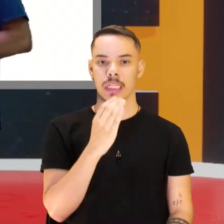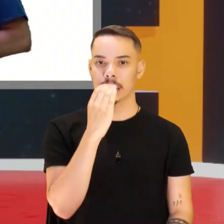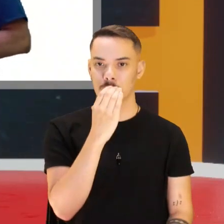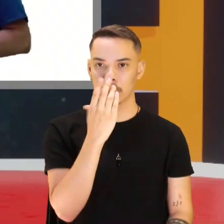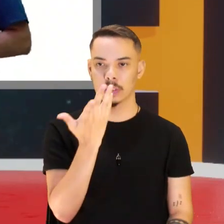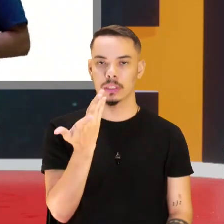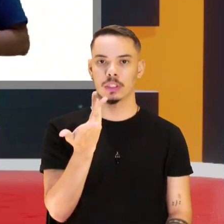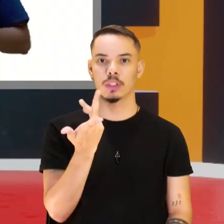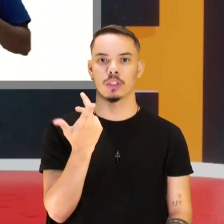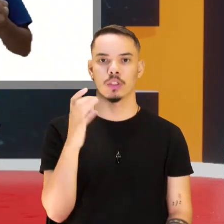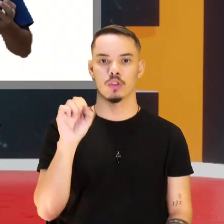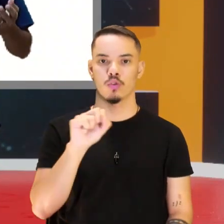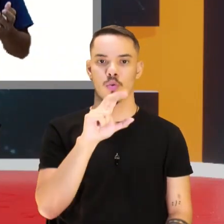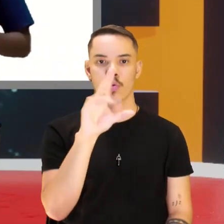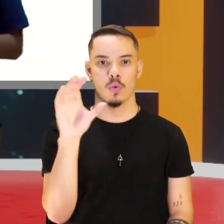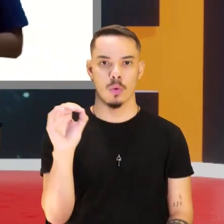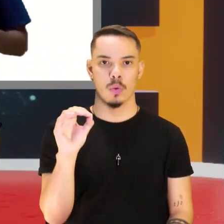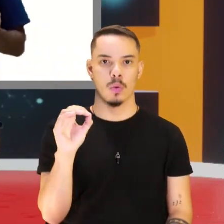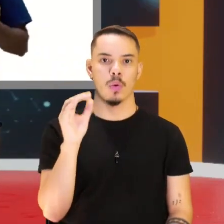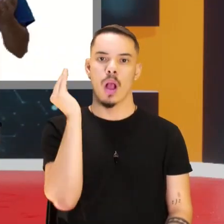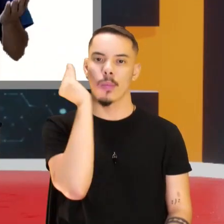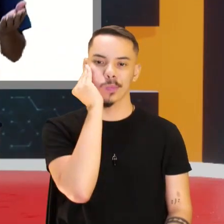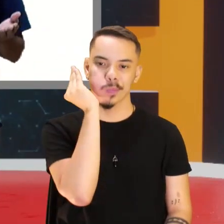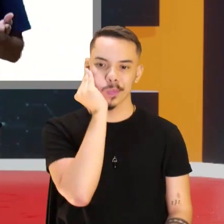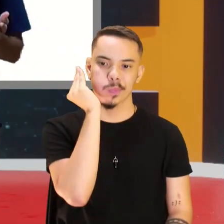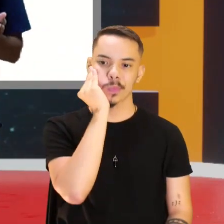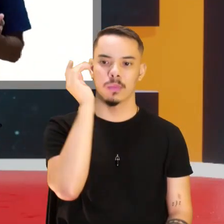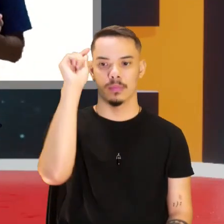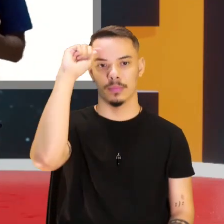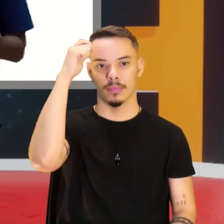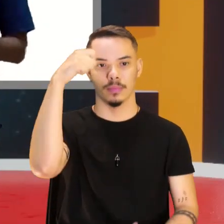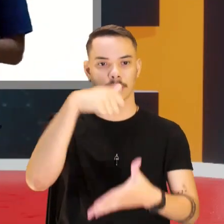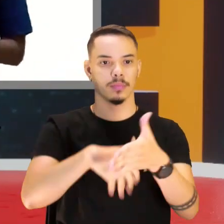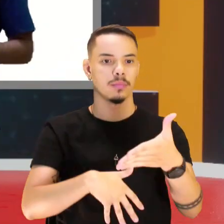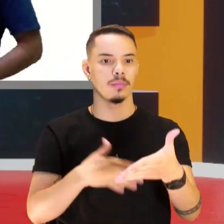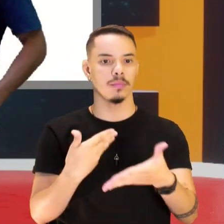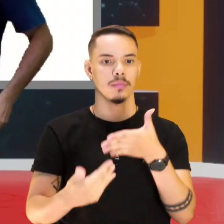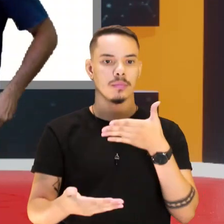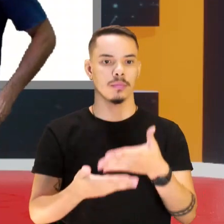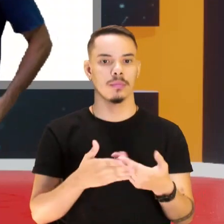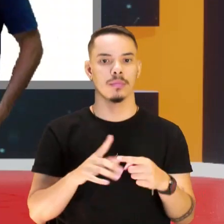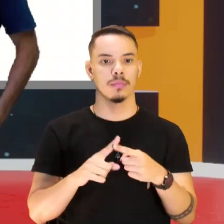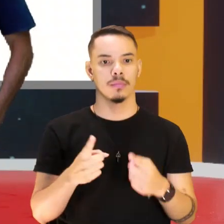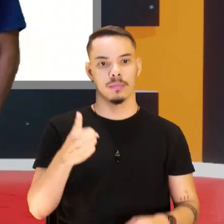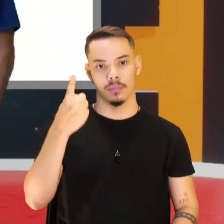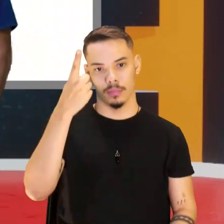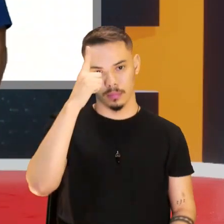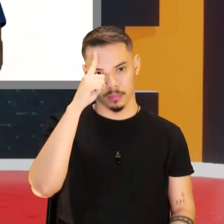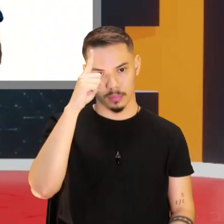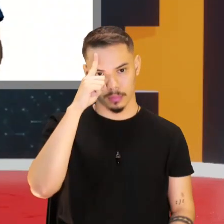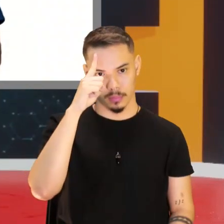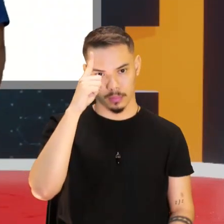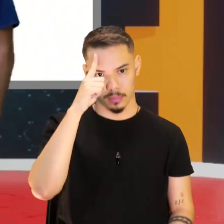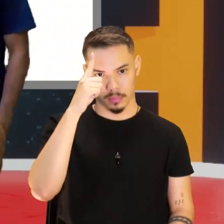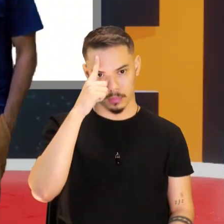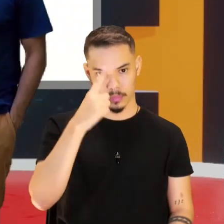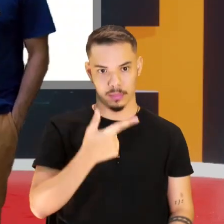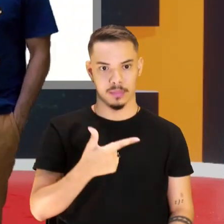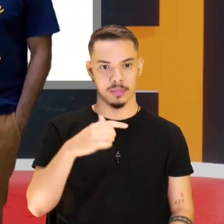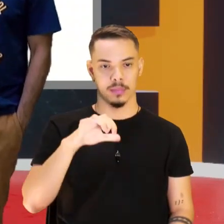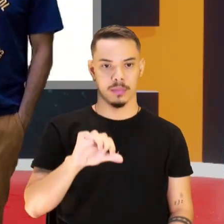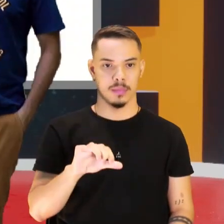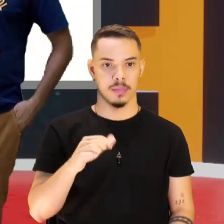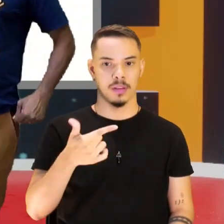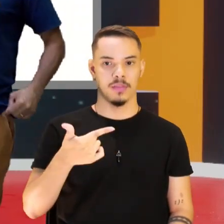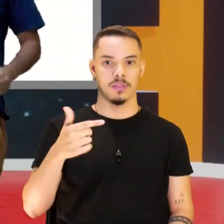um açaí, ou comer qualquer coisa, se for lanchar à noite... mas cada dia teve que guardar, né? O dia anterior foi 29, no outro foi